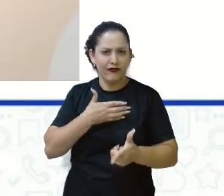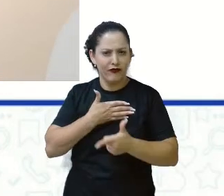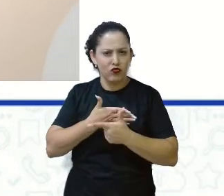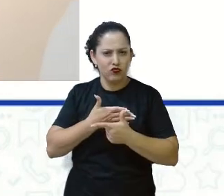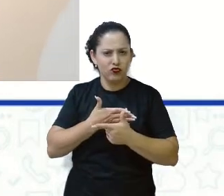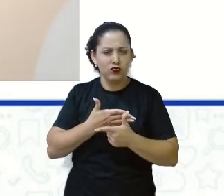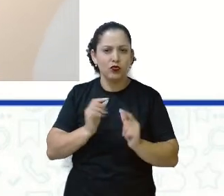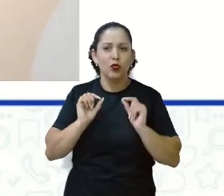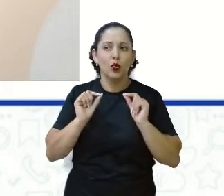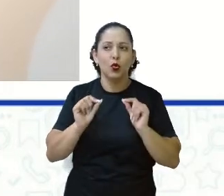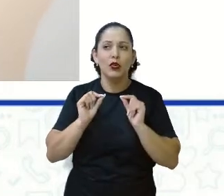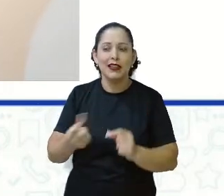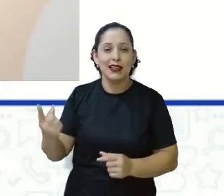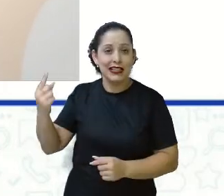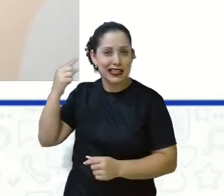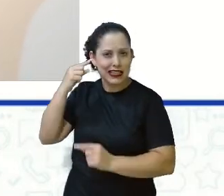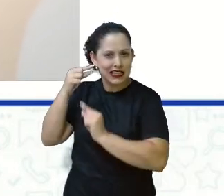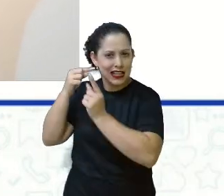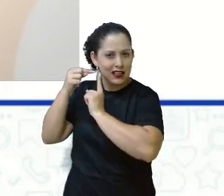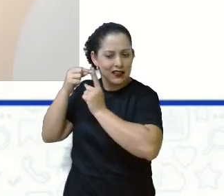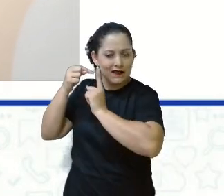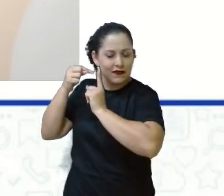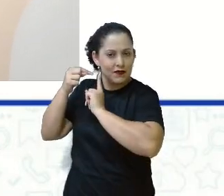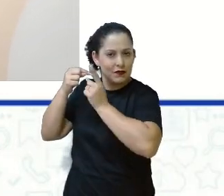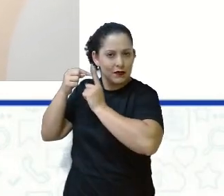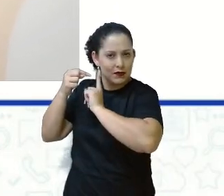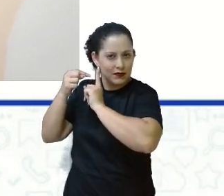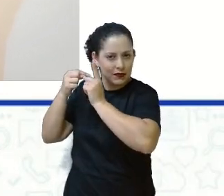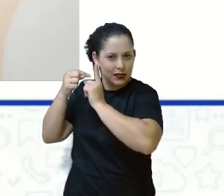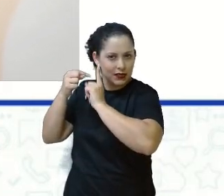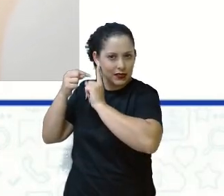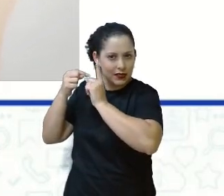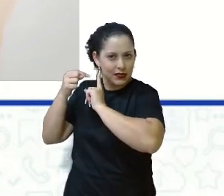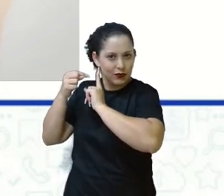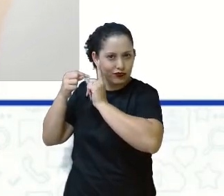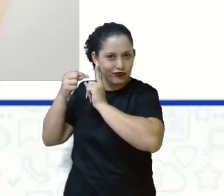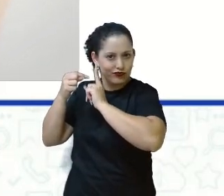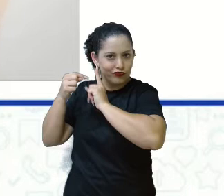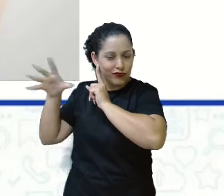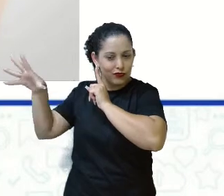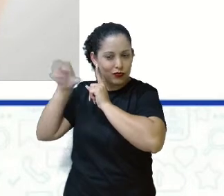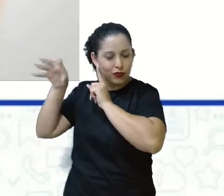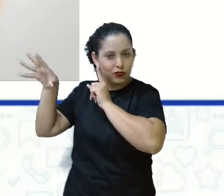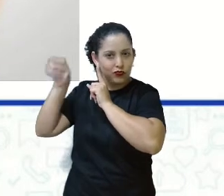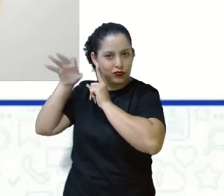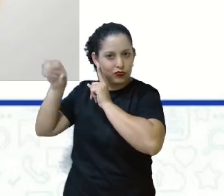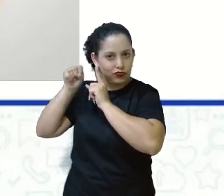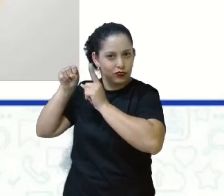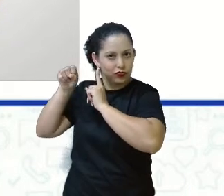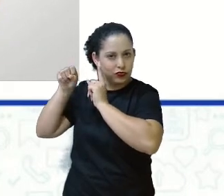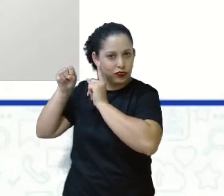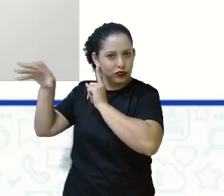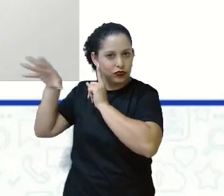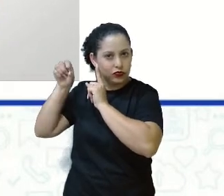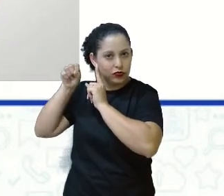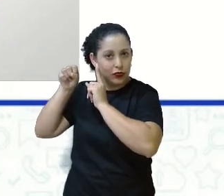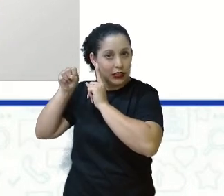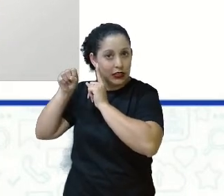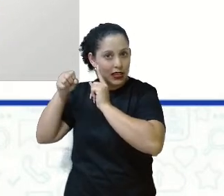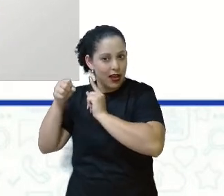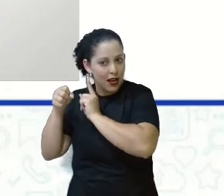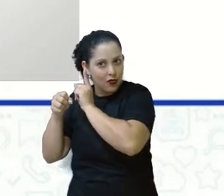É aqui que a energia mecânica do som é convertida em sinais elétricos complexos, que são depois transmitidos ao